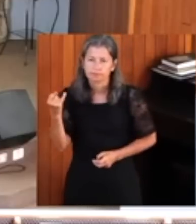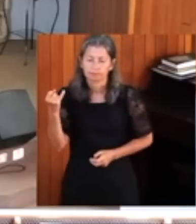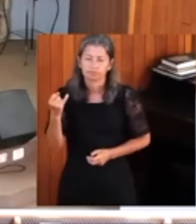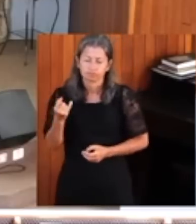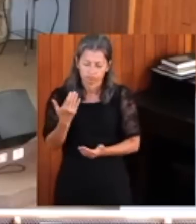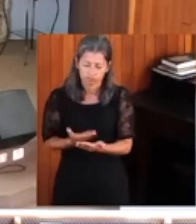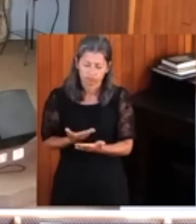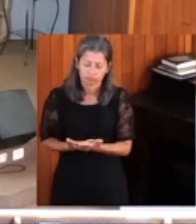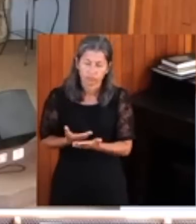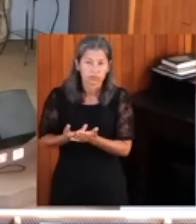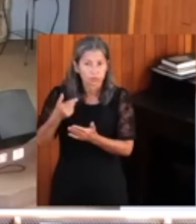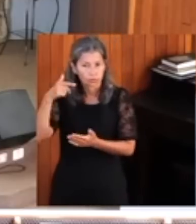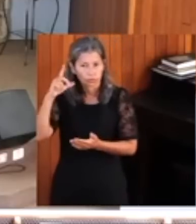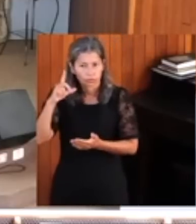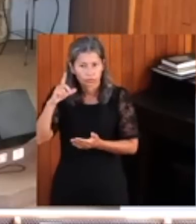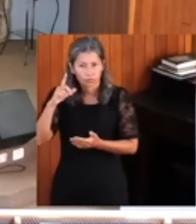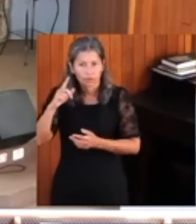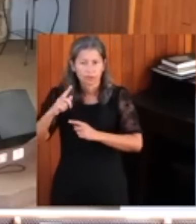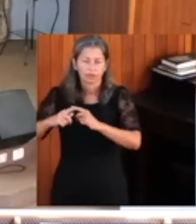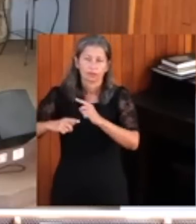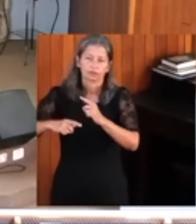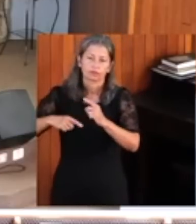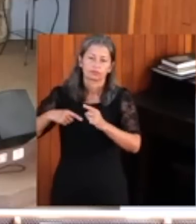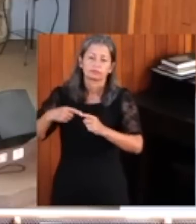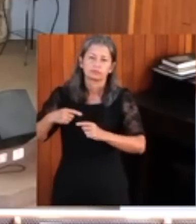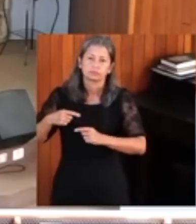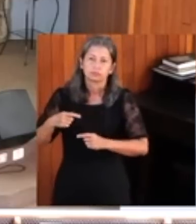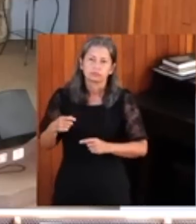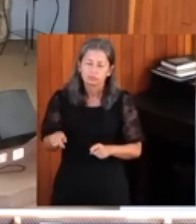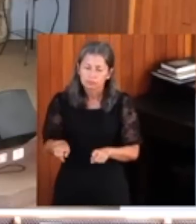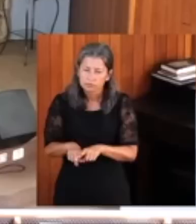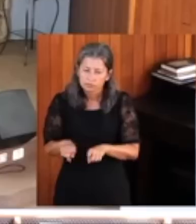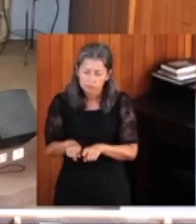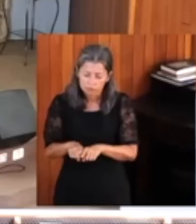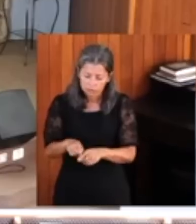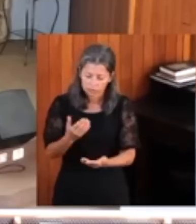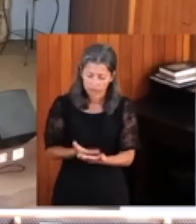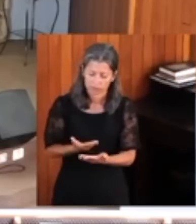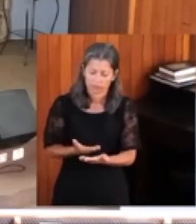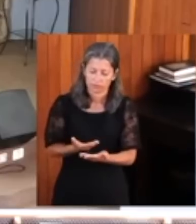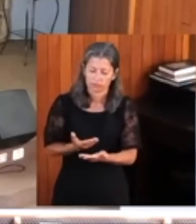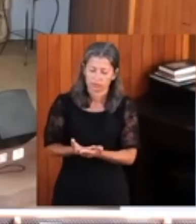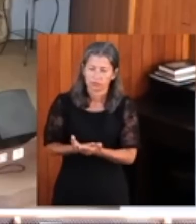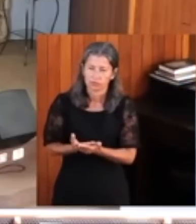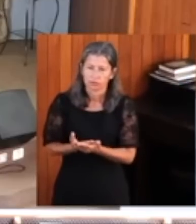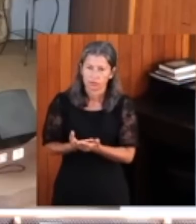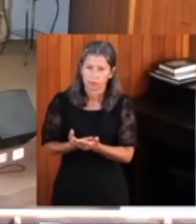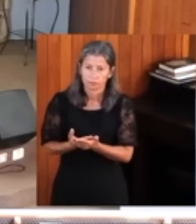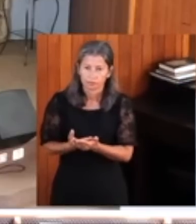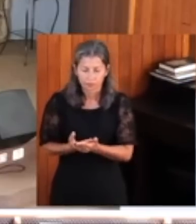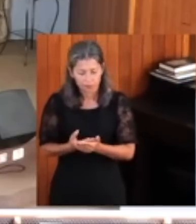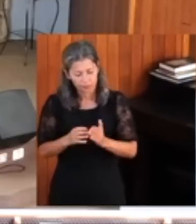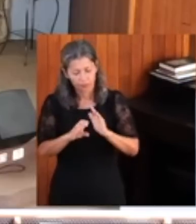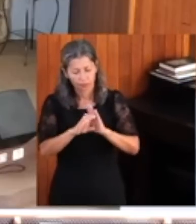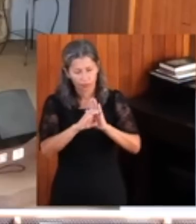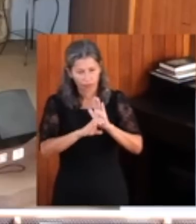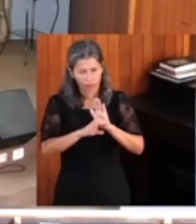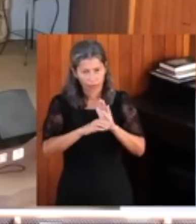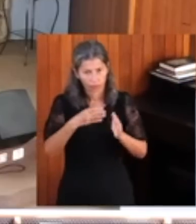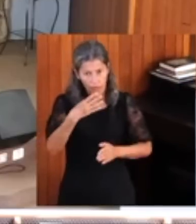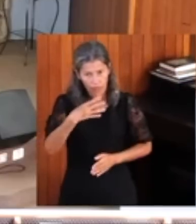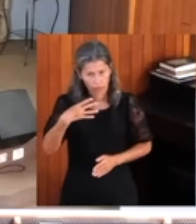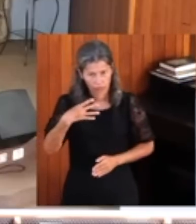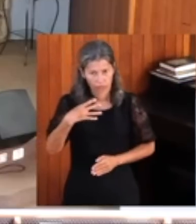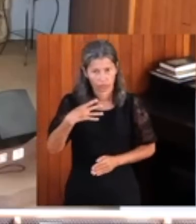e depois, no segundo bloco, que também foi à noite, nós estudamos a visão do capítulo 4, que é de tirar o